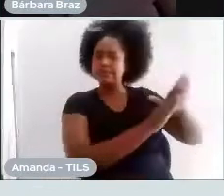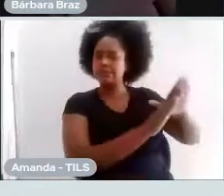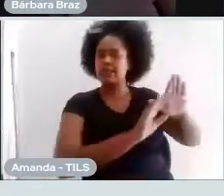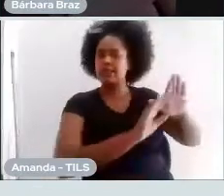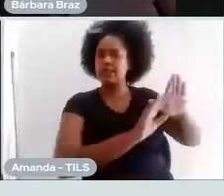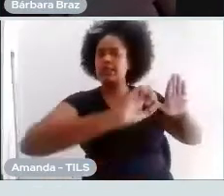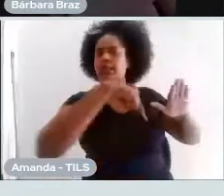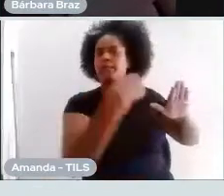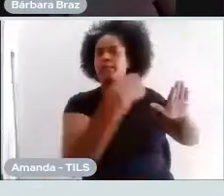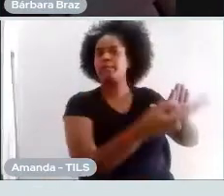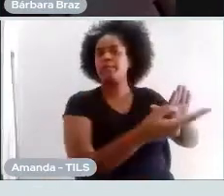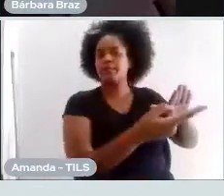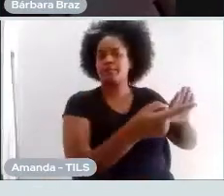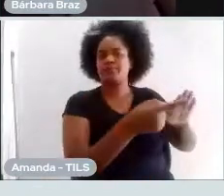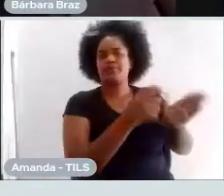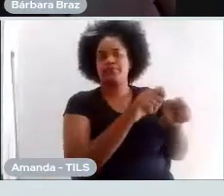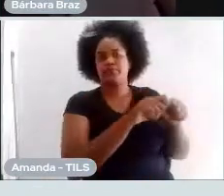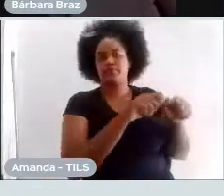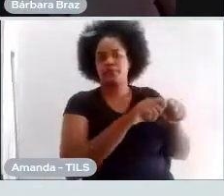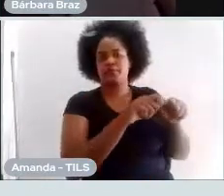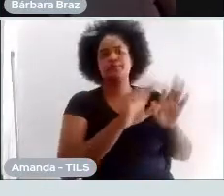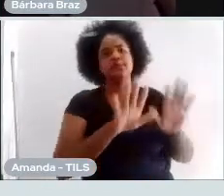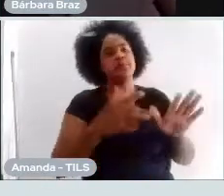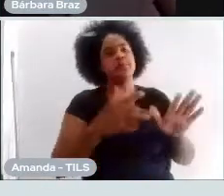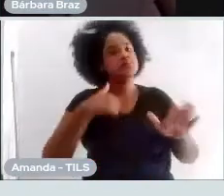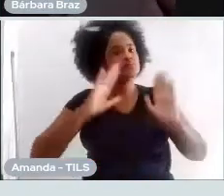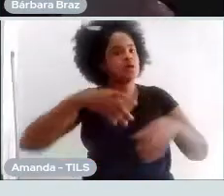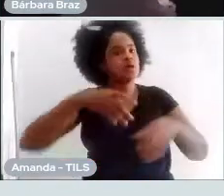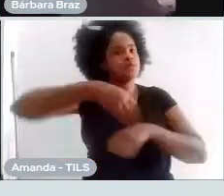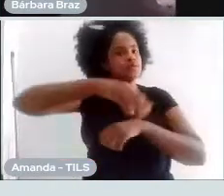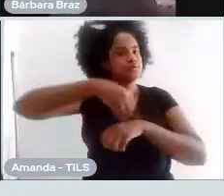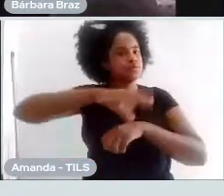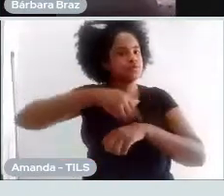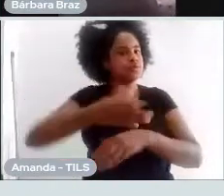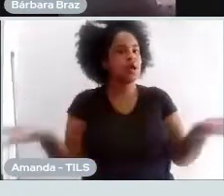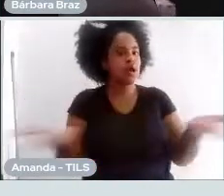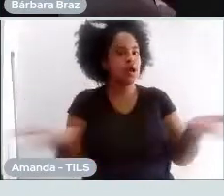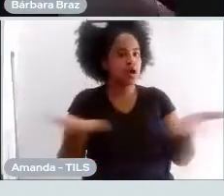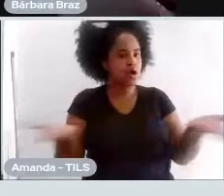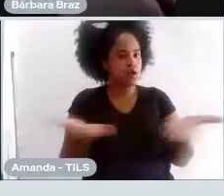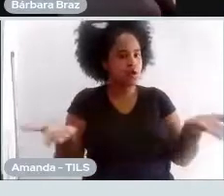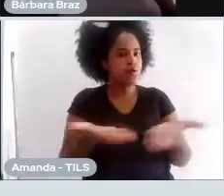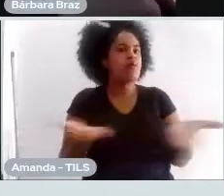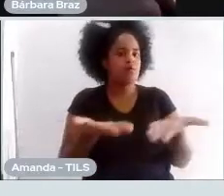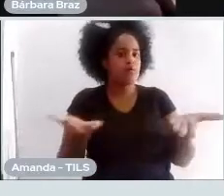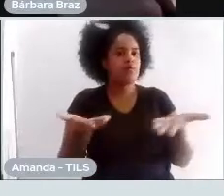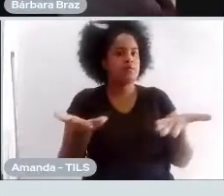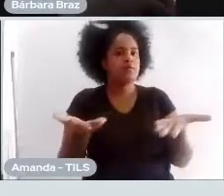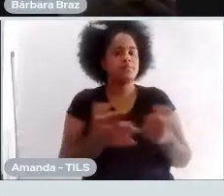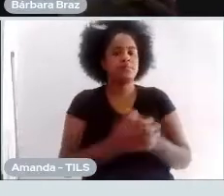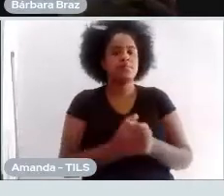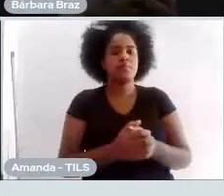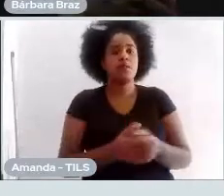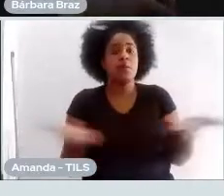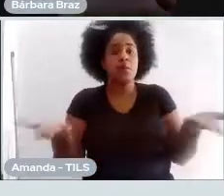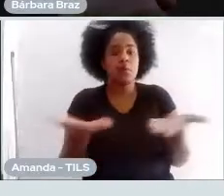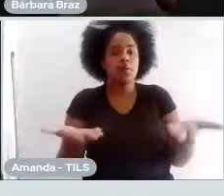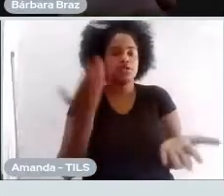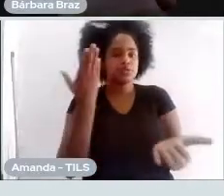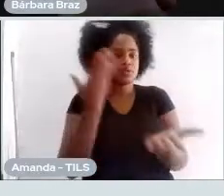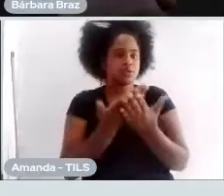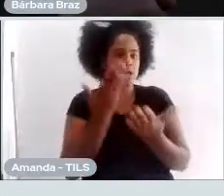serem praticadas. Mas eu já reforço de antemão, mesmo que vou passar a aula de hoje, né? A aula de hoje vai